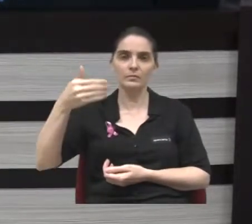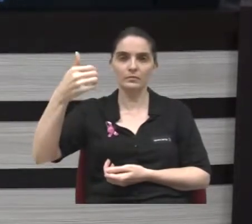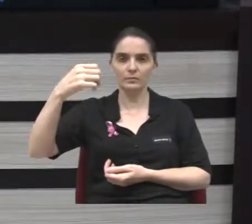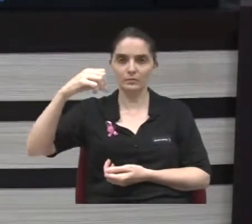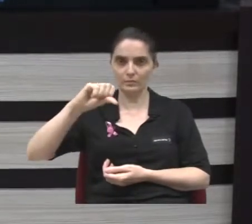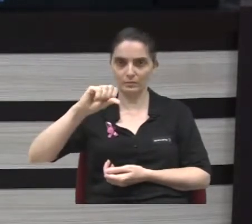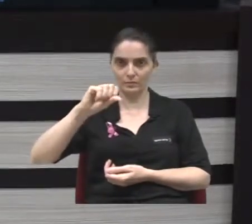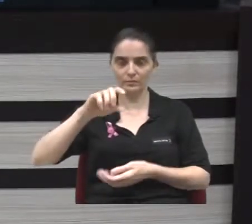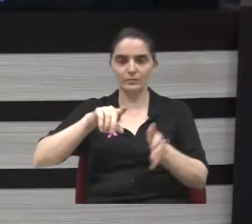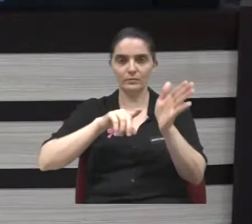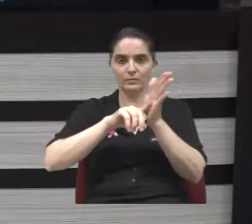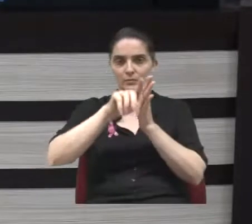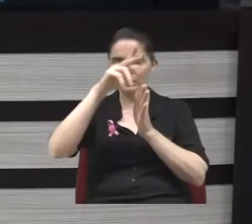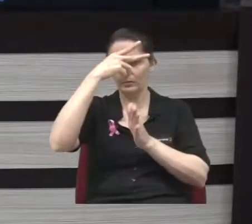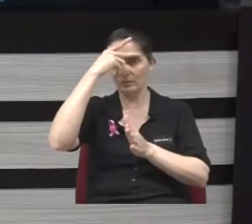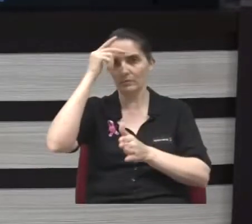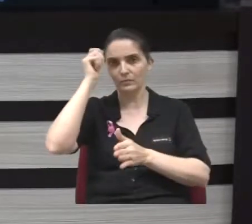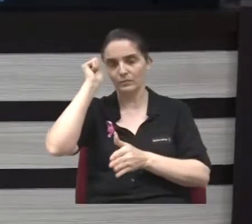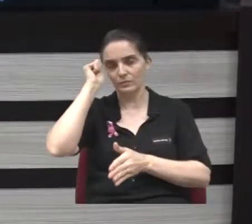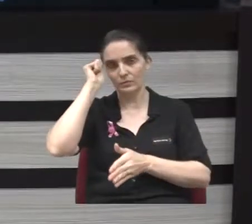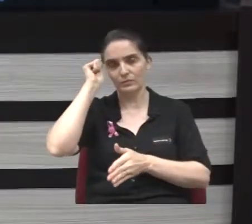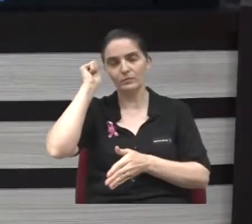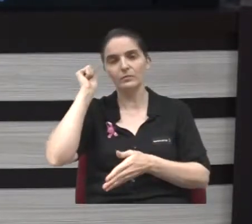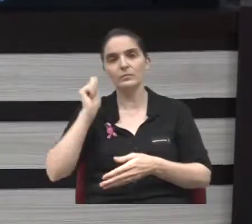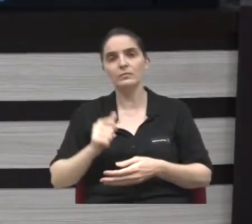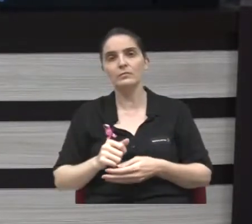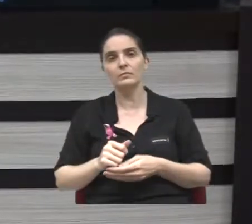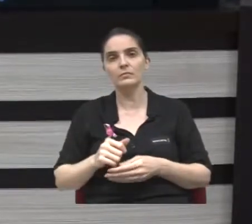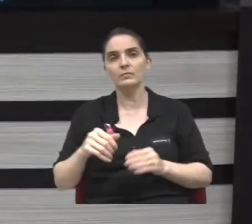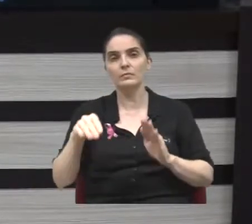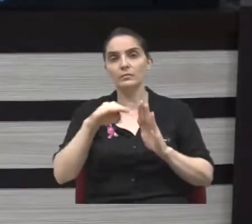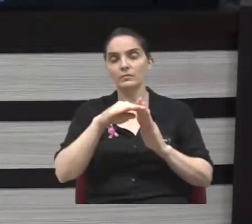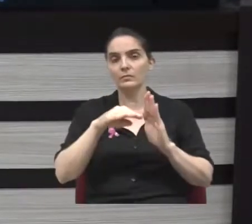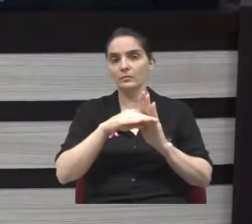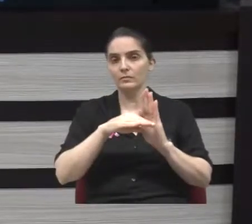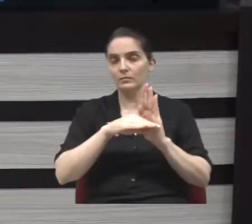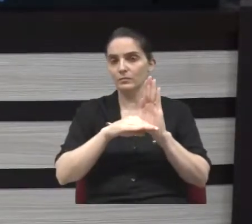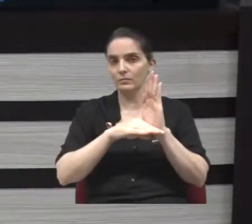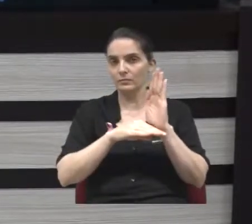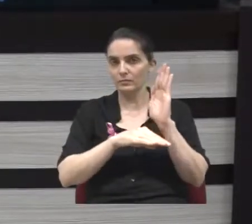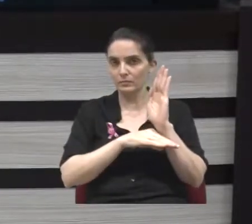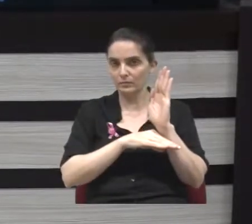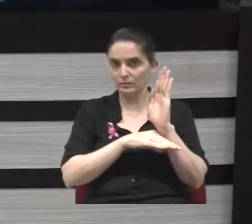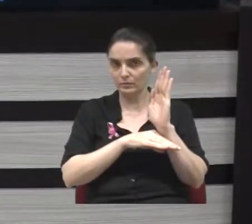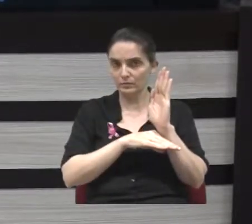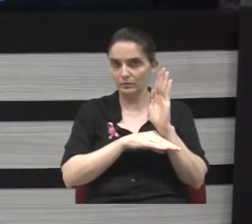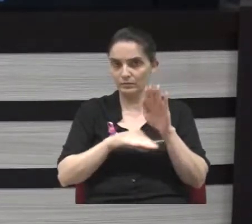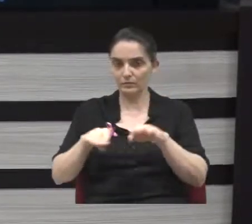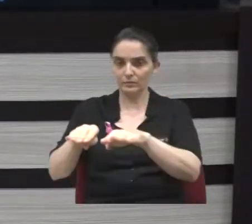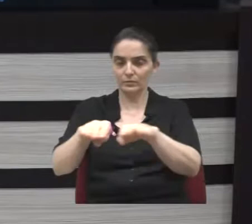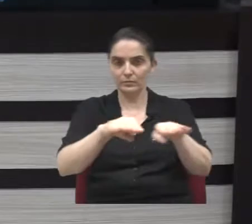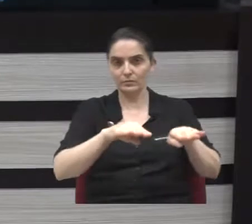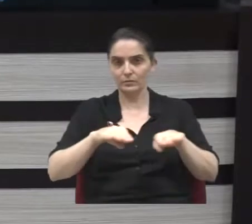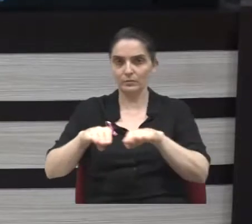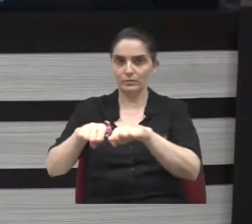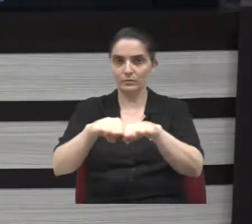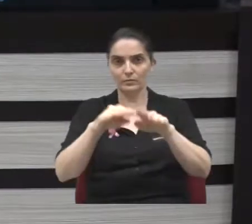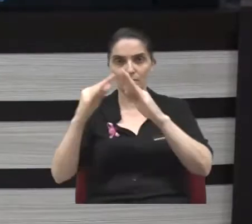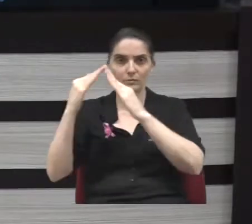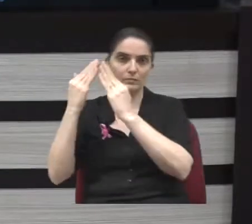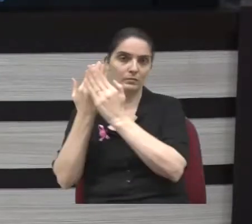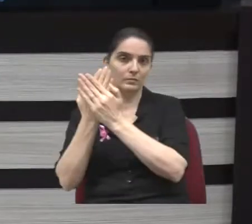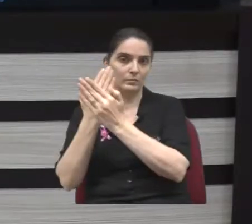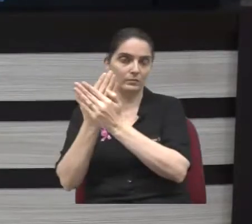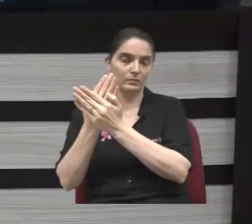544/2019 requer informações ao Poder Executivo sobre projetos sob padrão das escolas no município de Limeira. A autoria, a